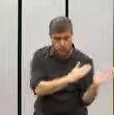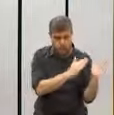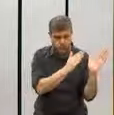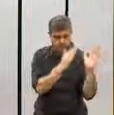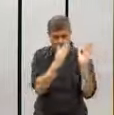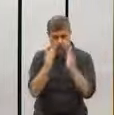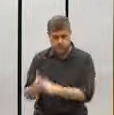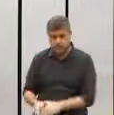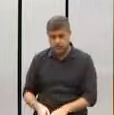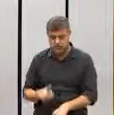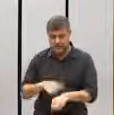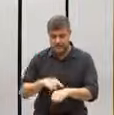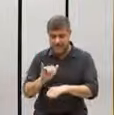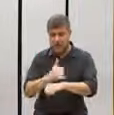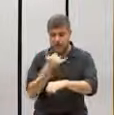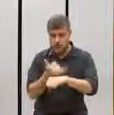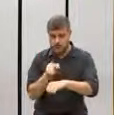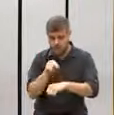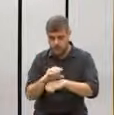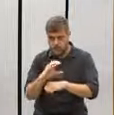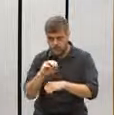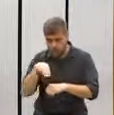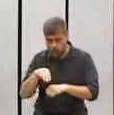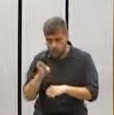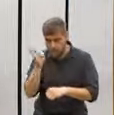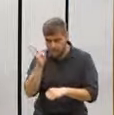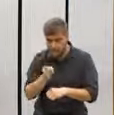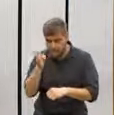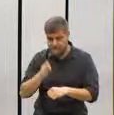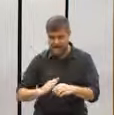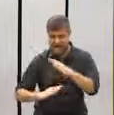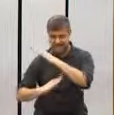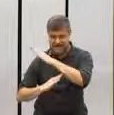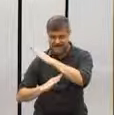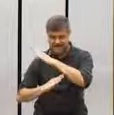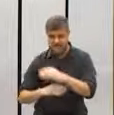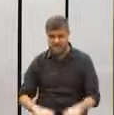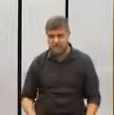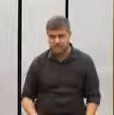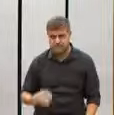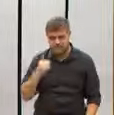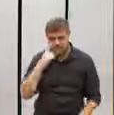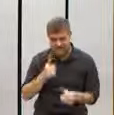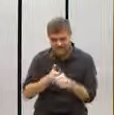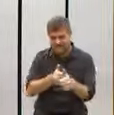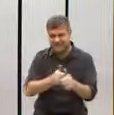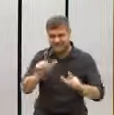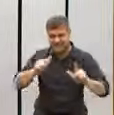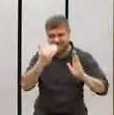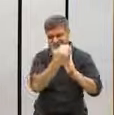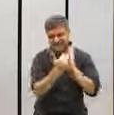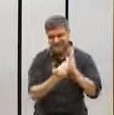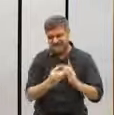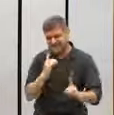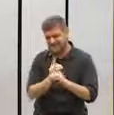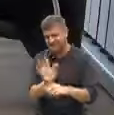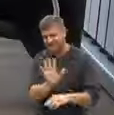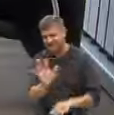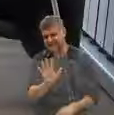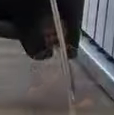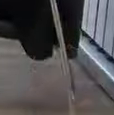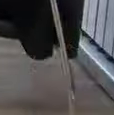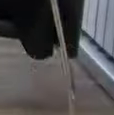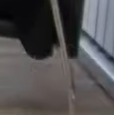por inteiro, acesse youtube.com/TV Câmara Campinas e continue com a nossa programação. Até mais!